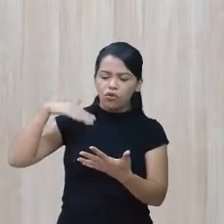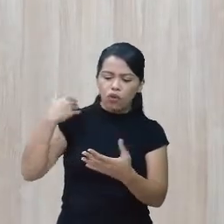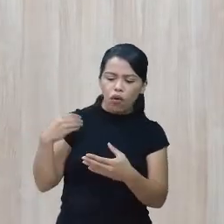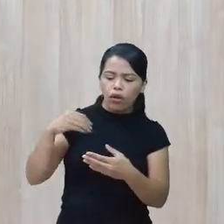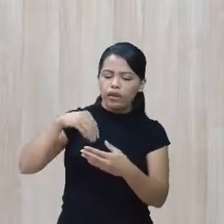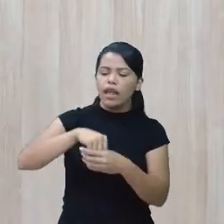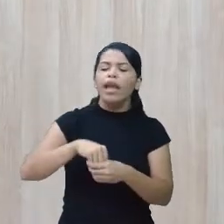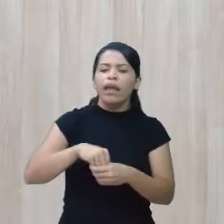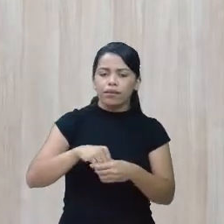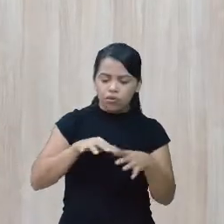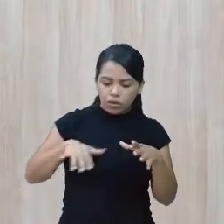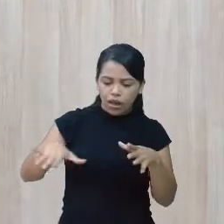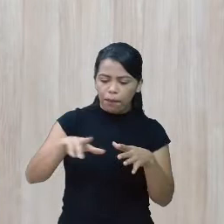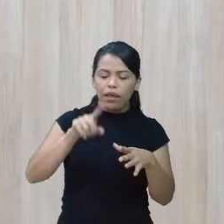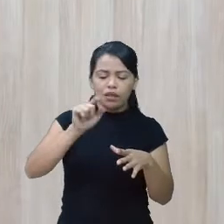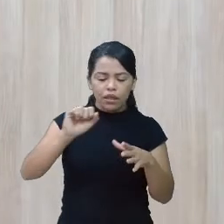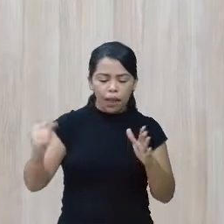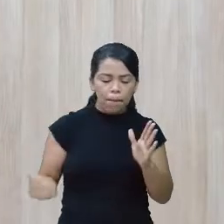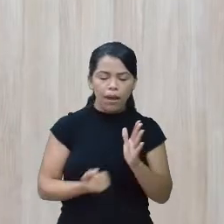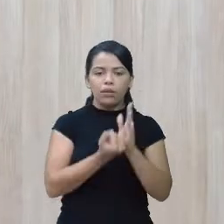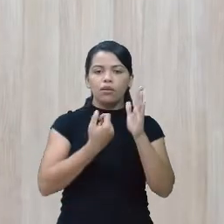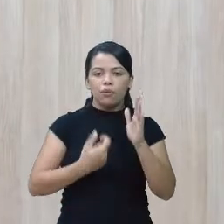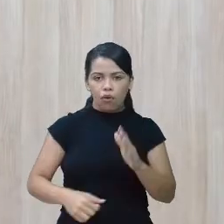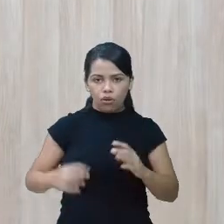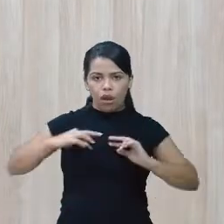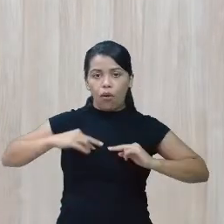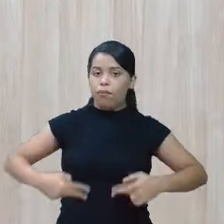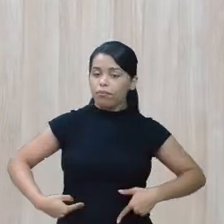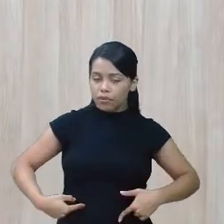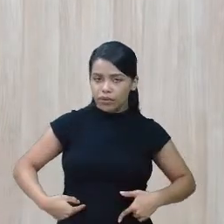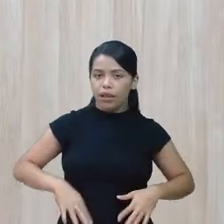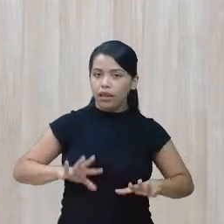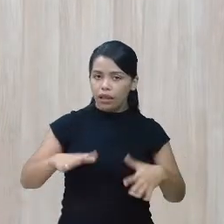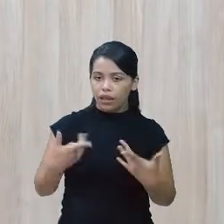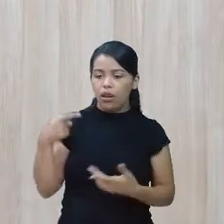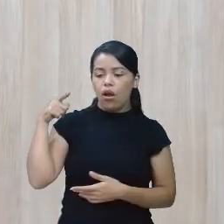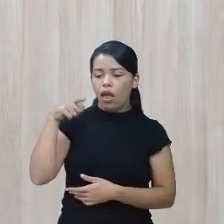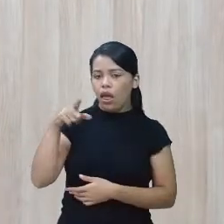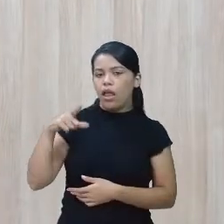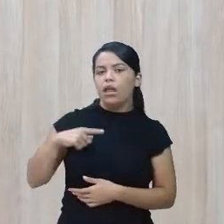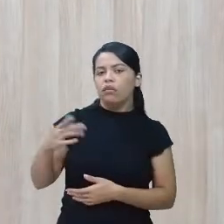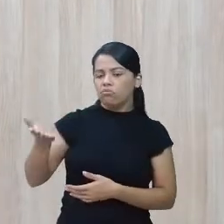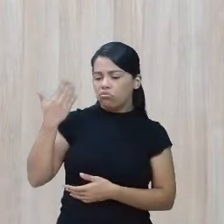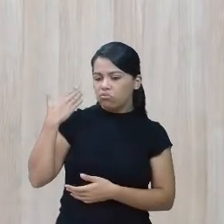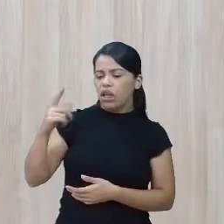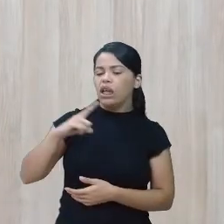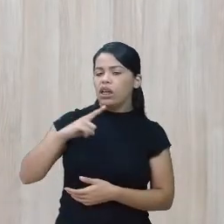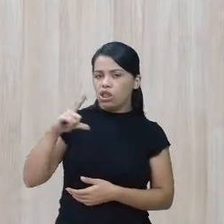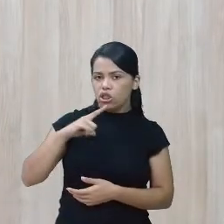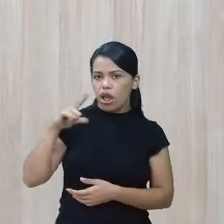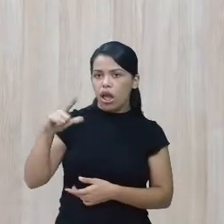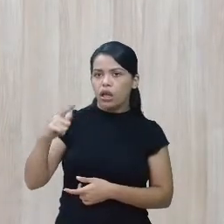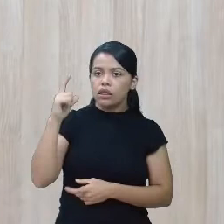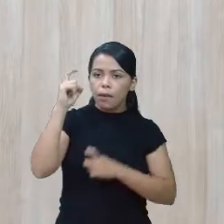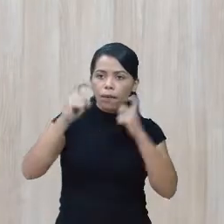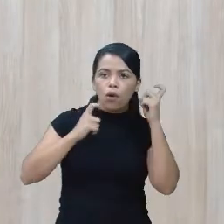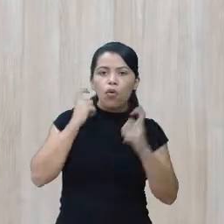patrimônio, né, da humanidade. Ele tinha essa preocupação também né, em que a gente tivesse